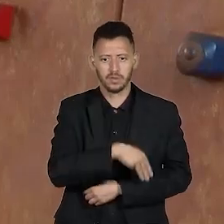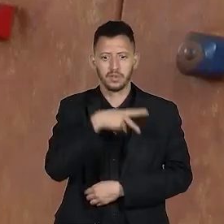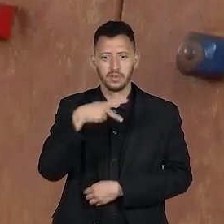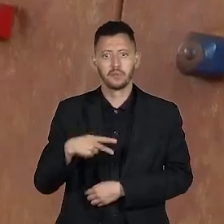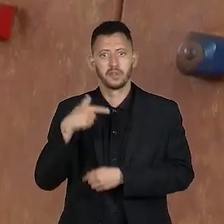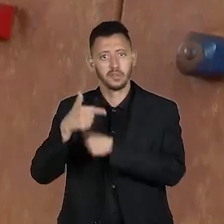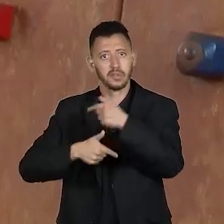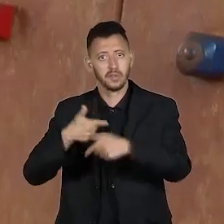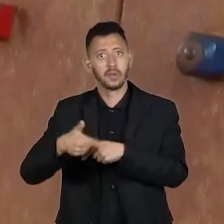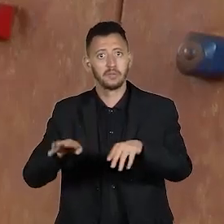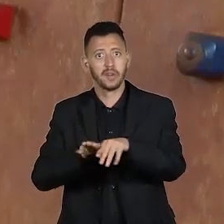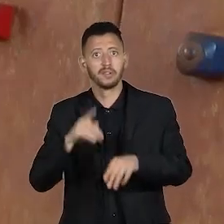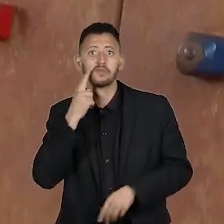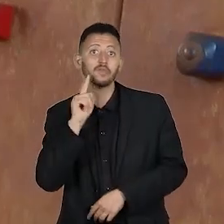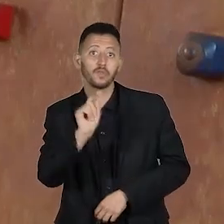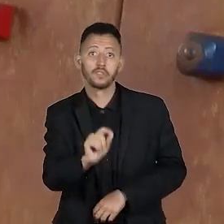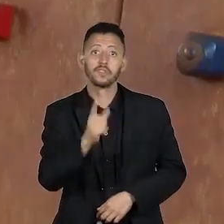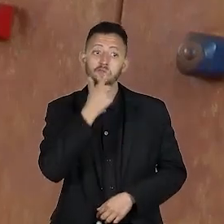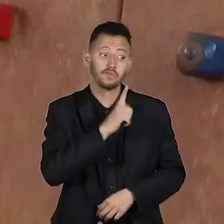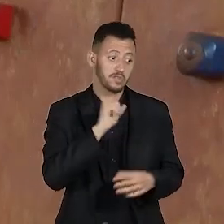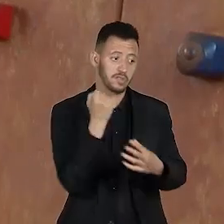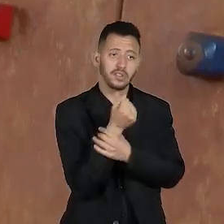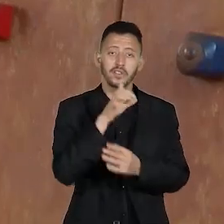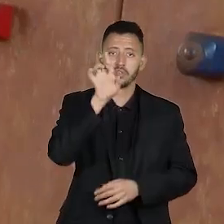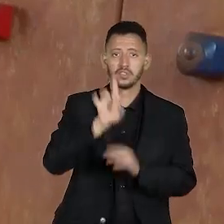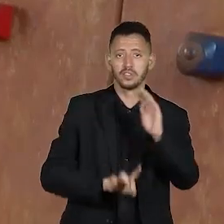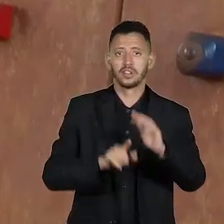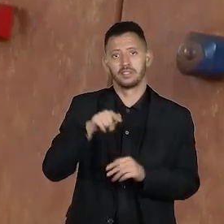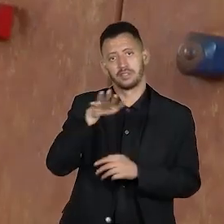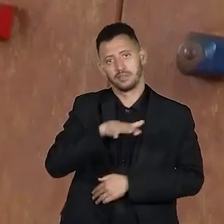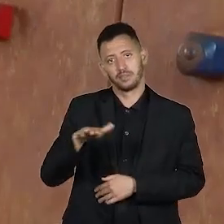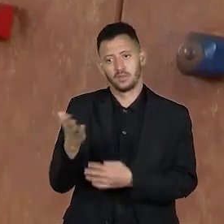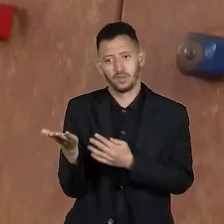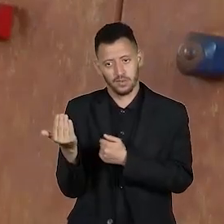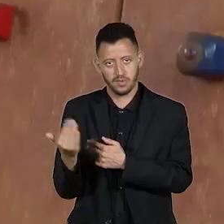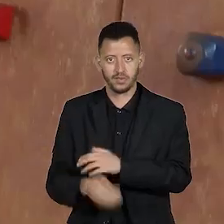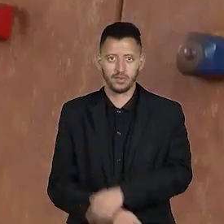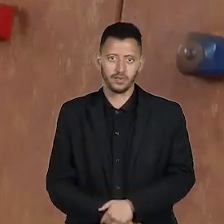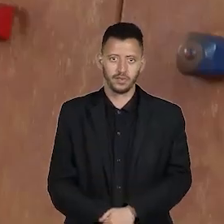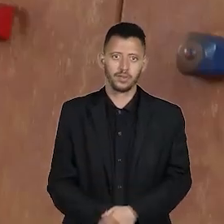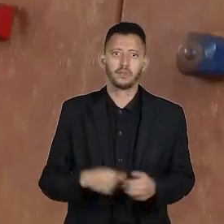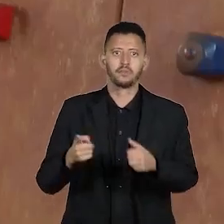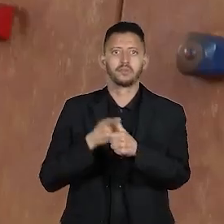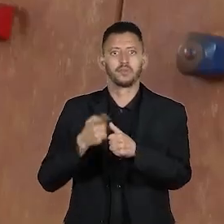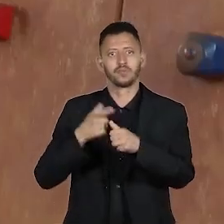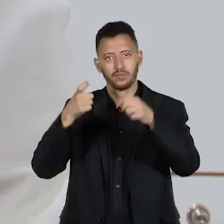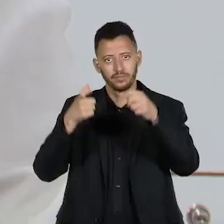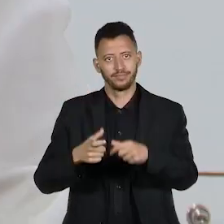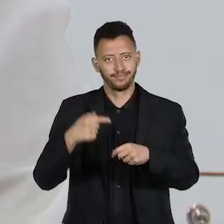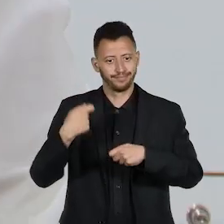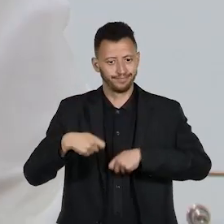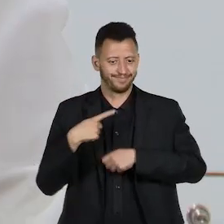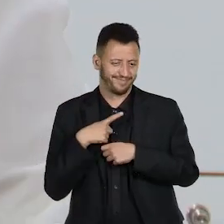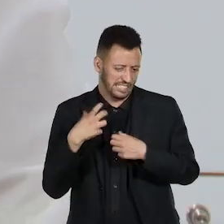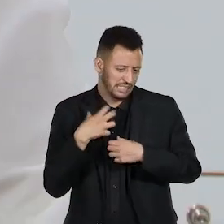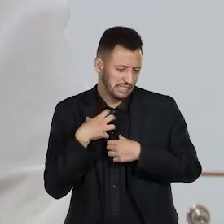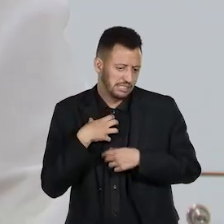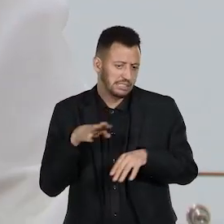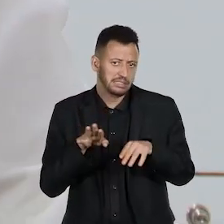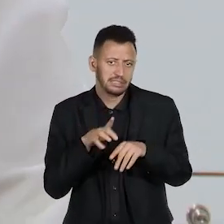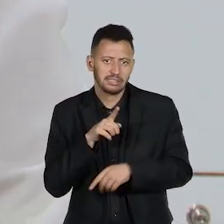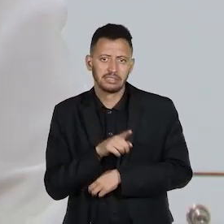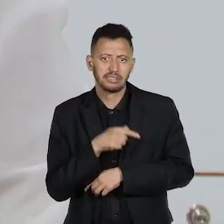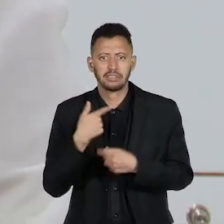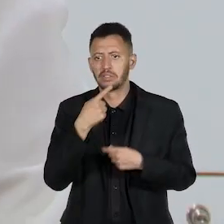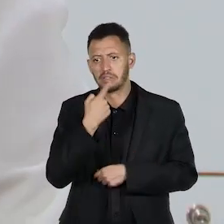crianças e como o Ministério Público do Trabalho tem agido para garantir os direitos de crianças e adolescentes. Em primeiro lugar, elas